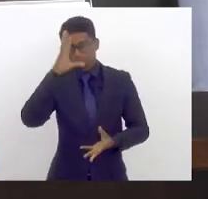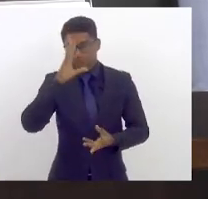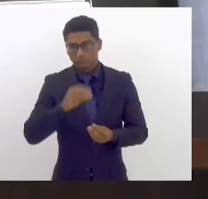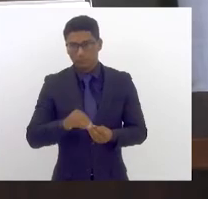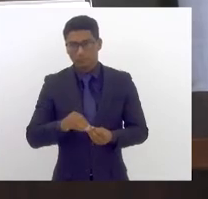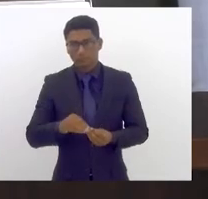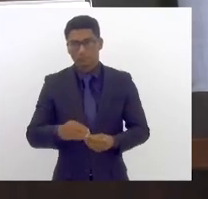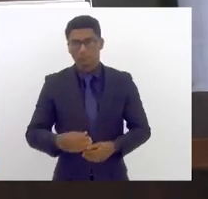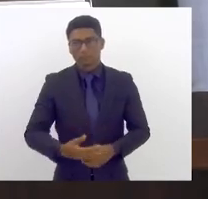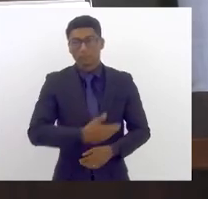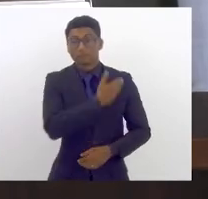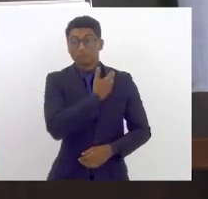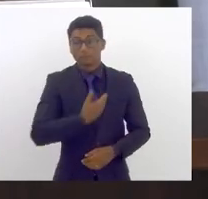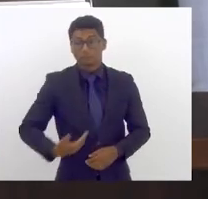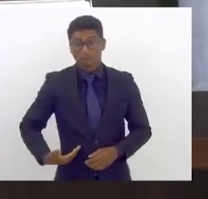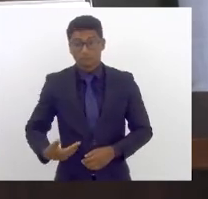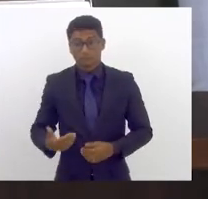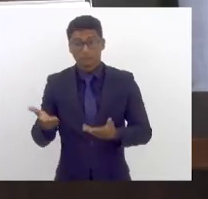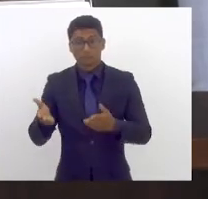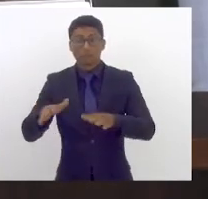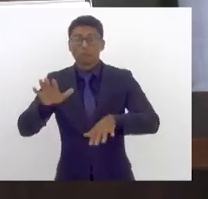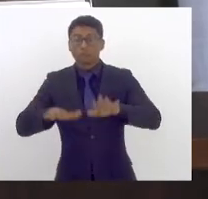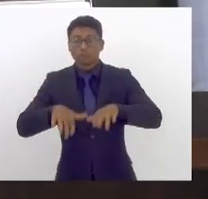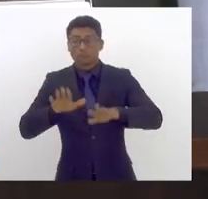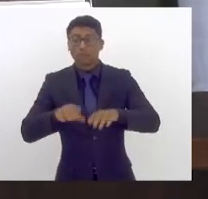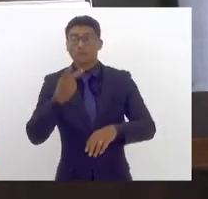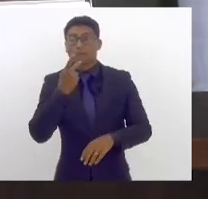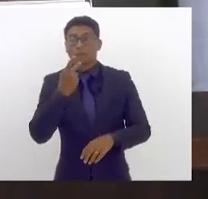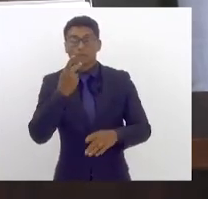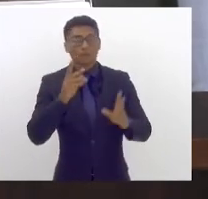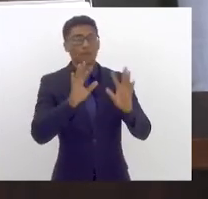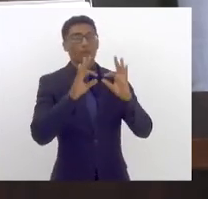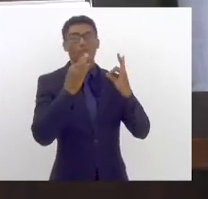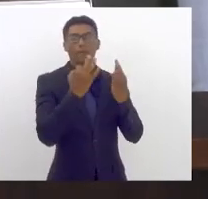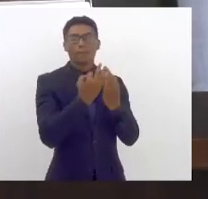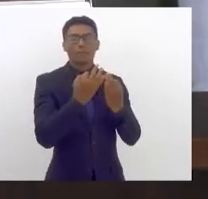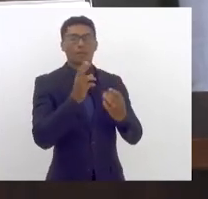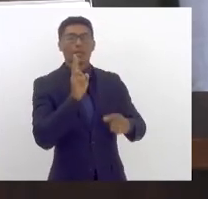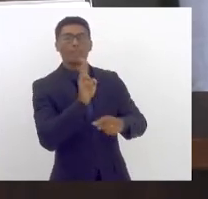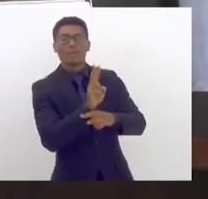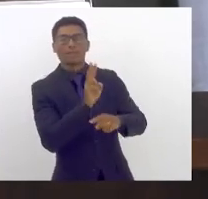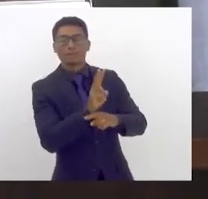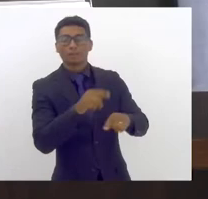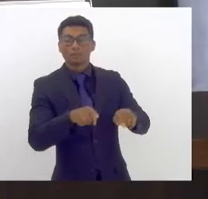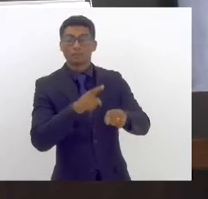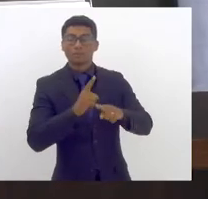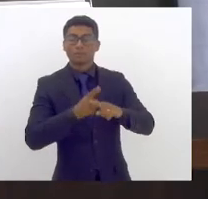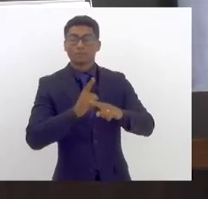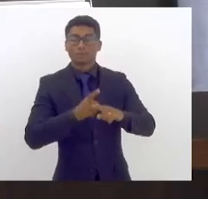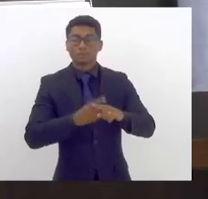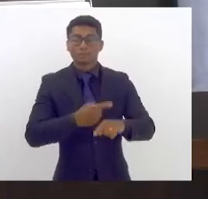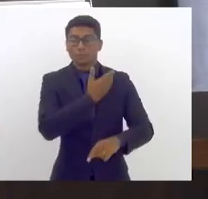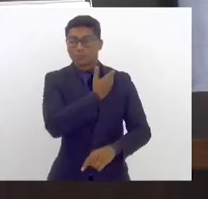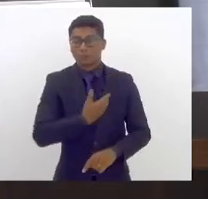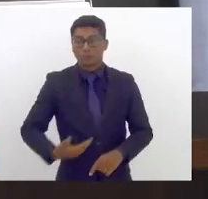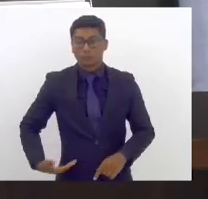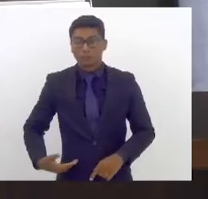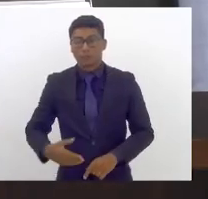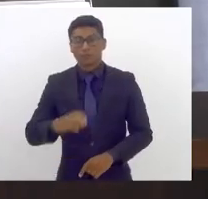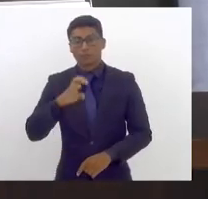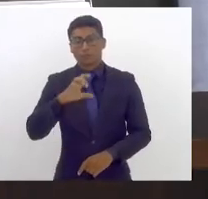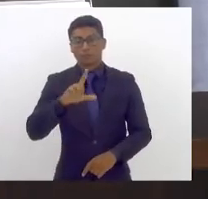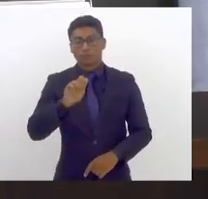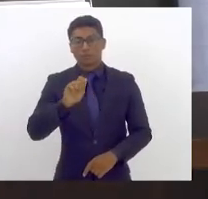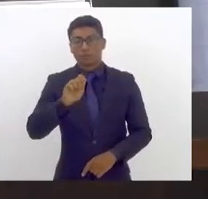governo que muitas vezes dizem que é para defender a família porque o governo Cláudio Castro é o mesmo que reza na mesma